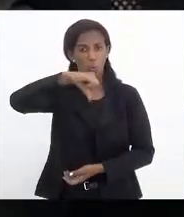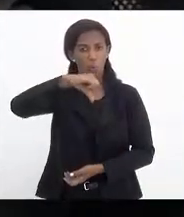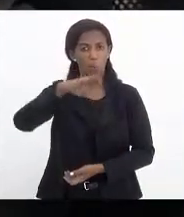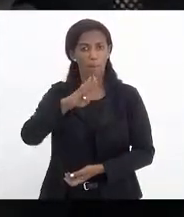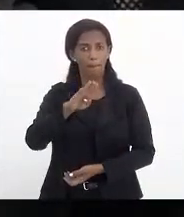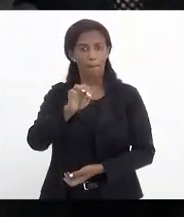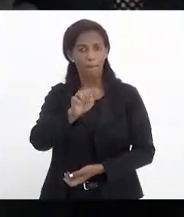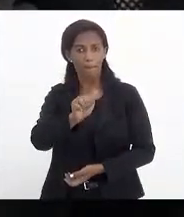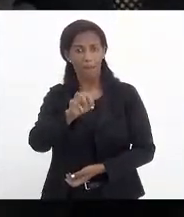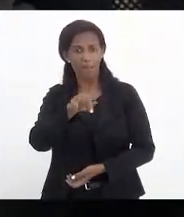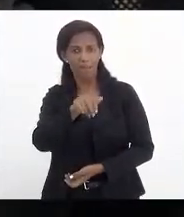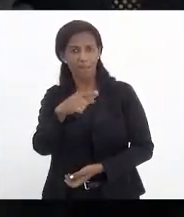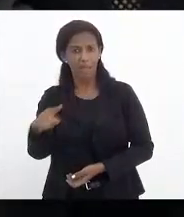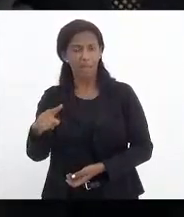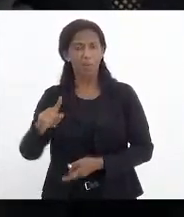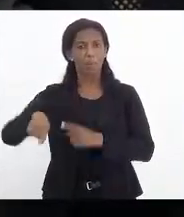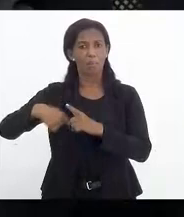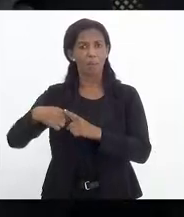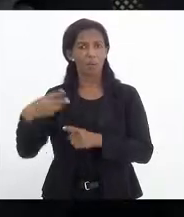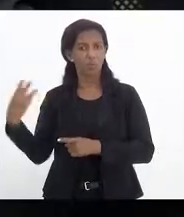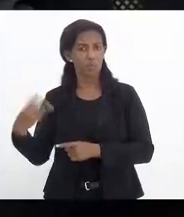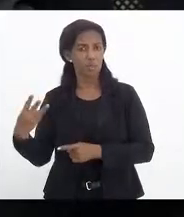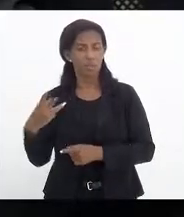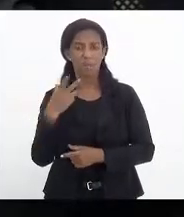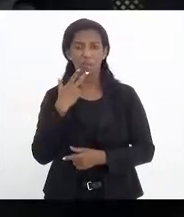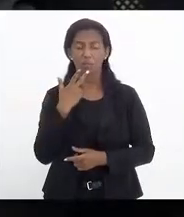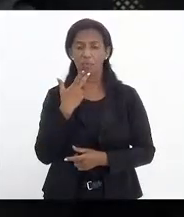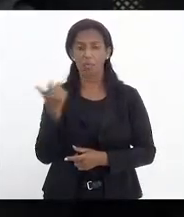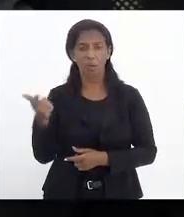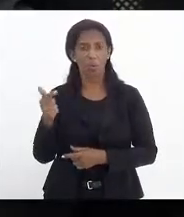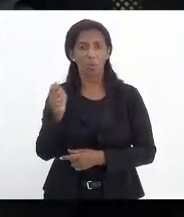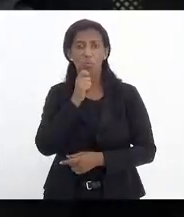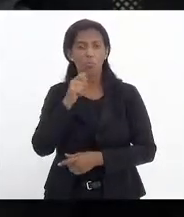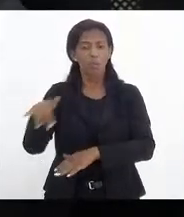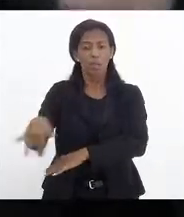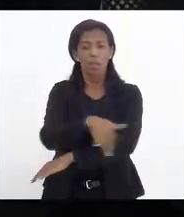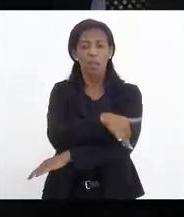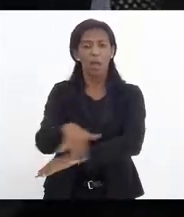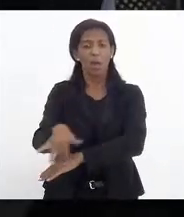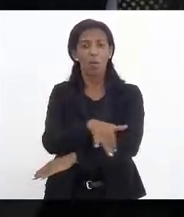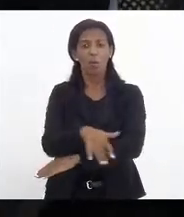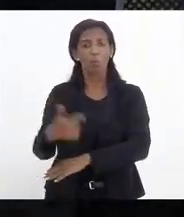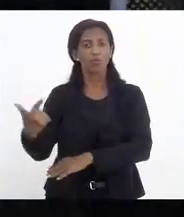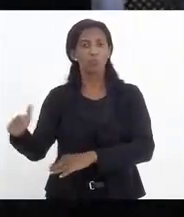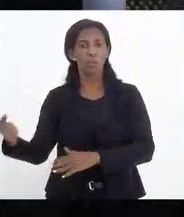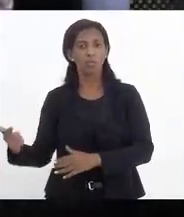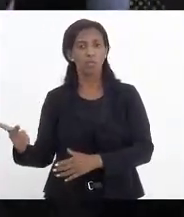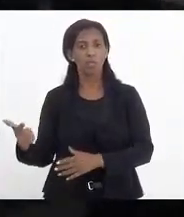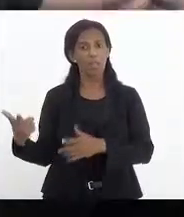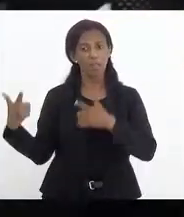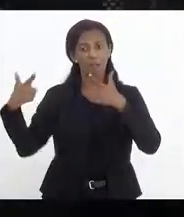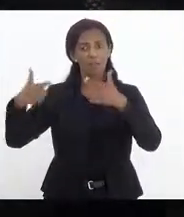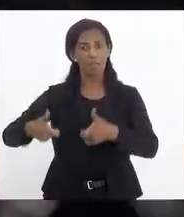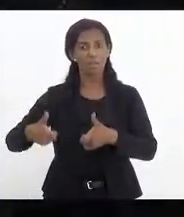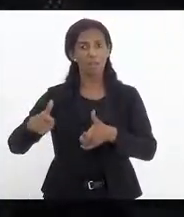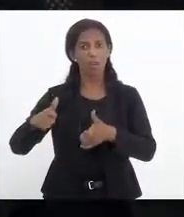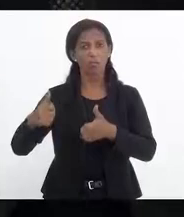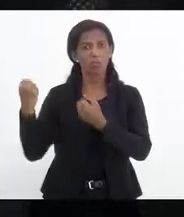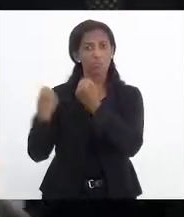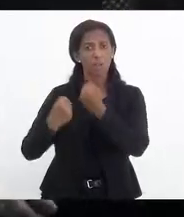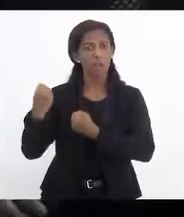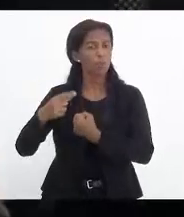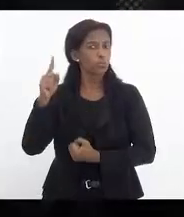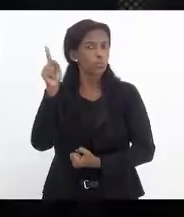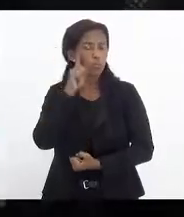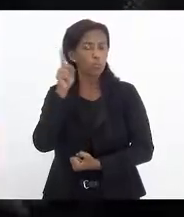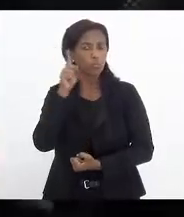terceiro, me informou que o Recon não está nas ruas de lá e a gente ontem já teve um número muito alto de roubo de carro. Então,